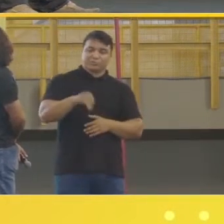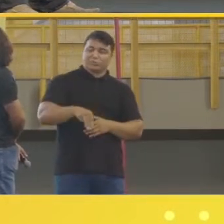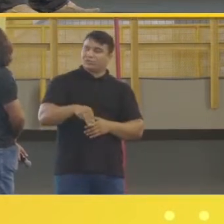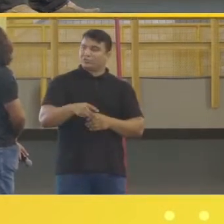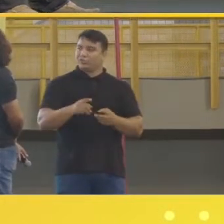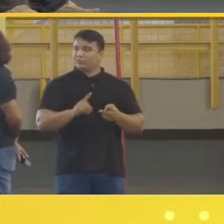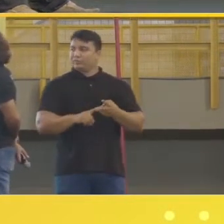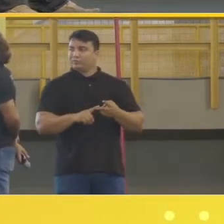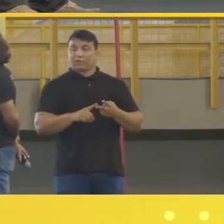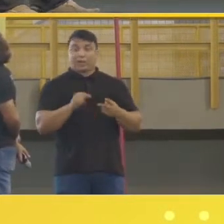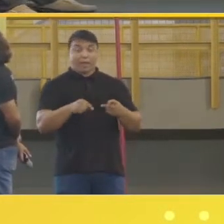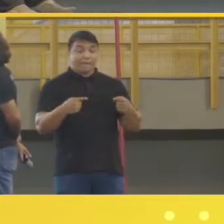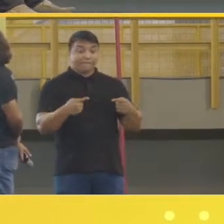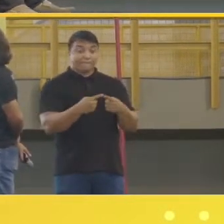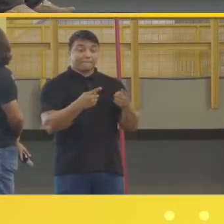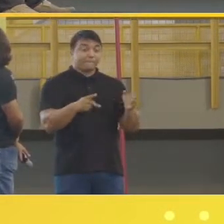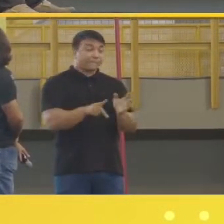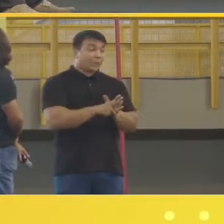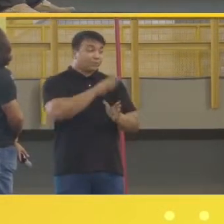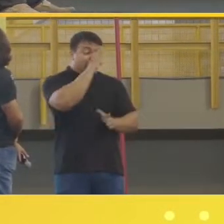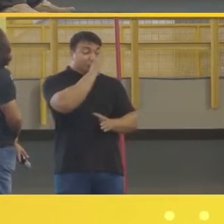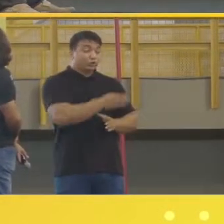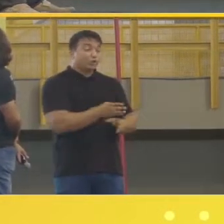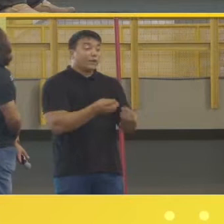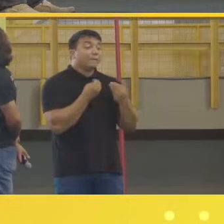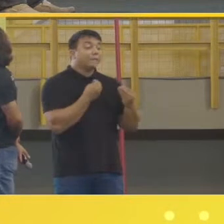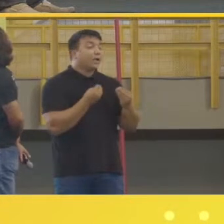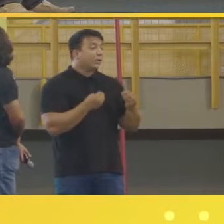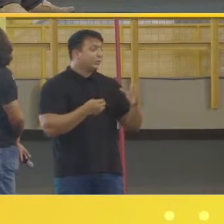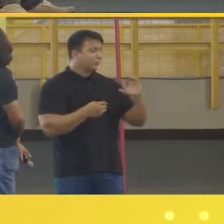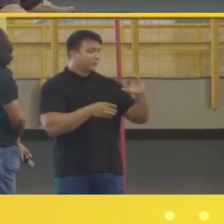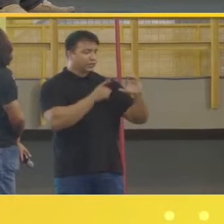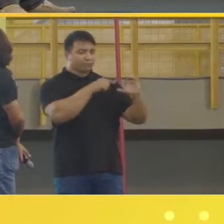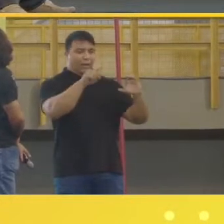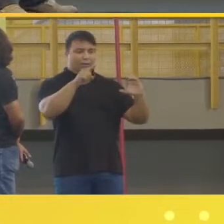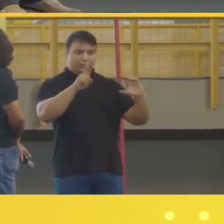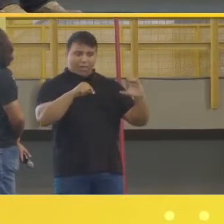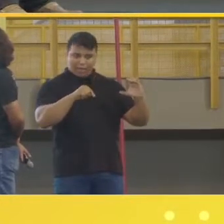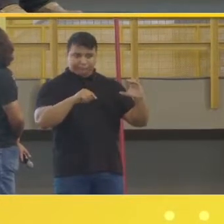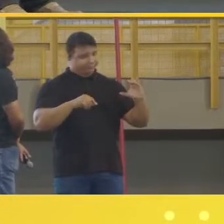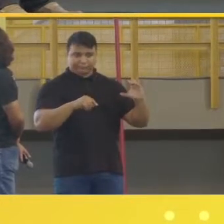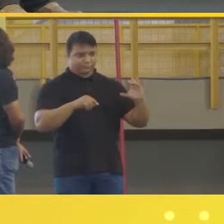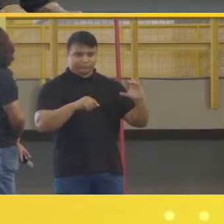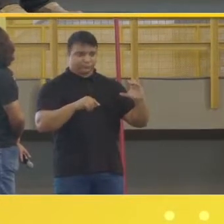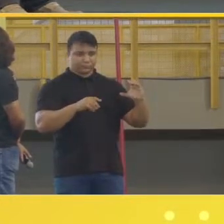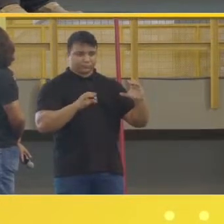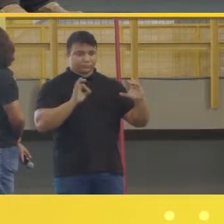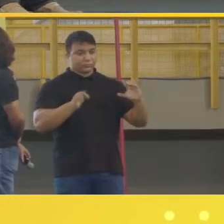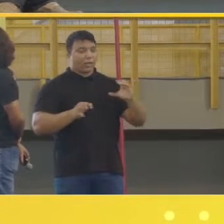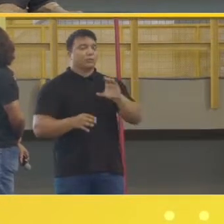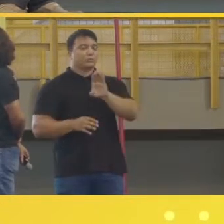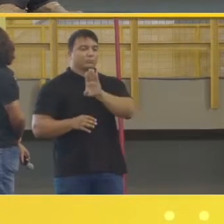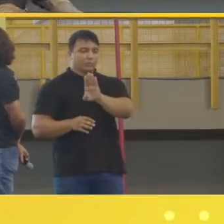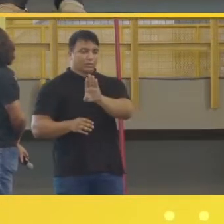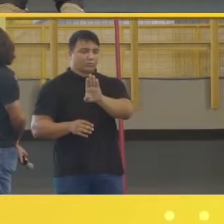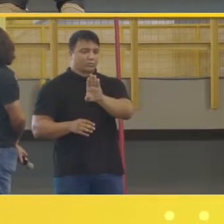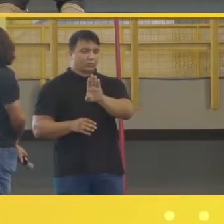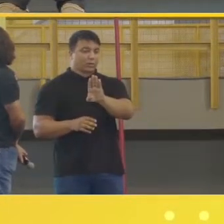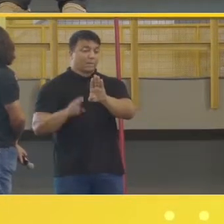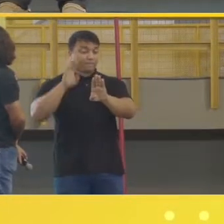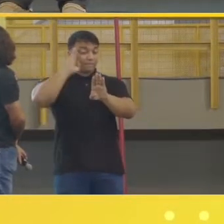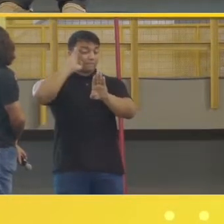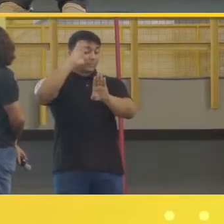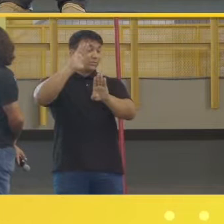administrativo, é um fator direto para que o item C seja causado? Não. Qual é a